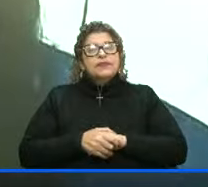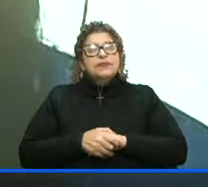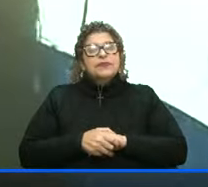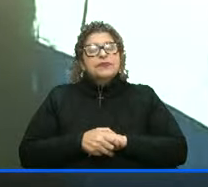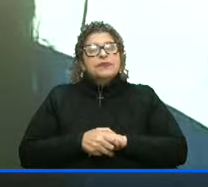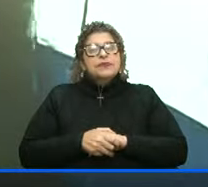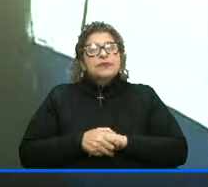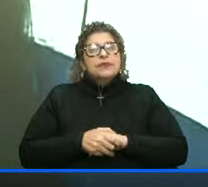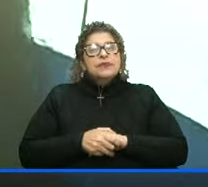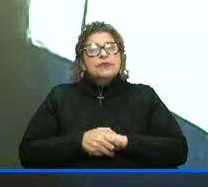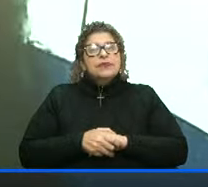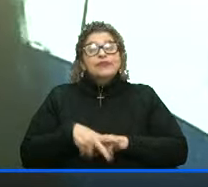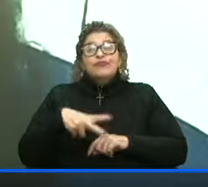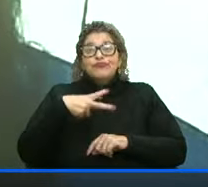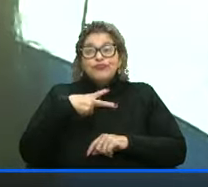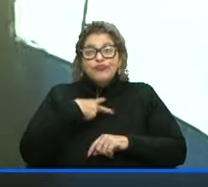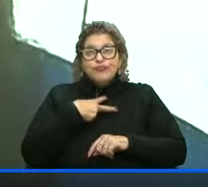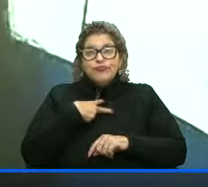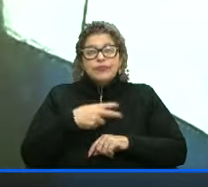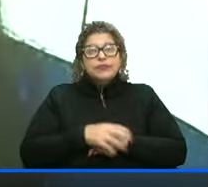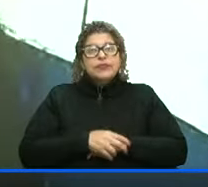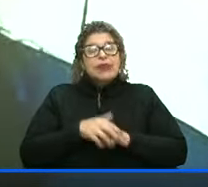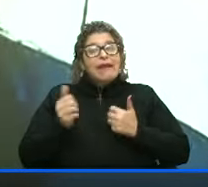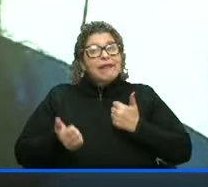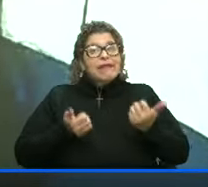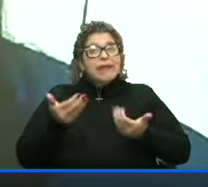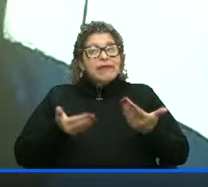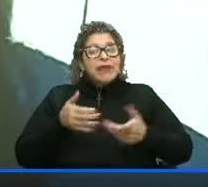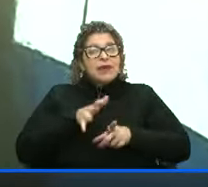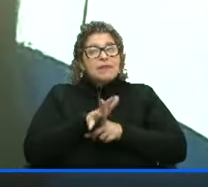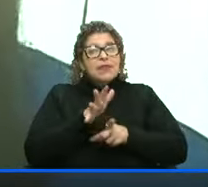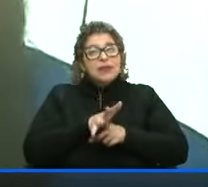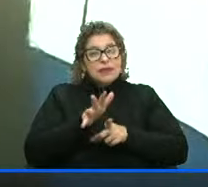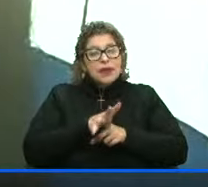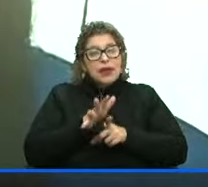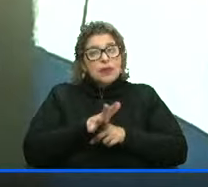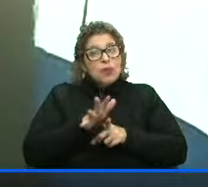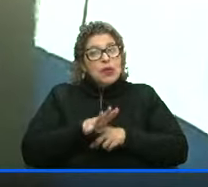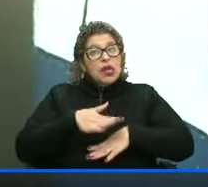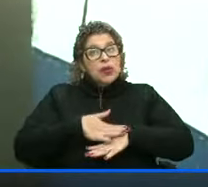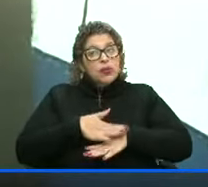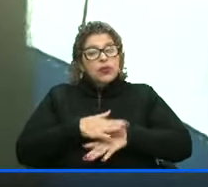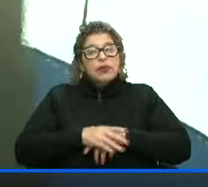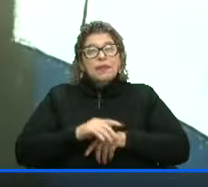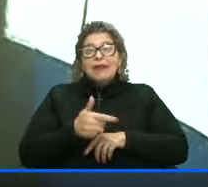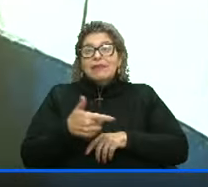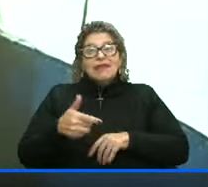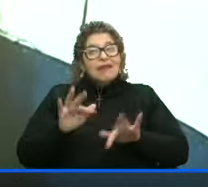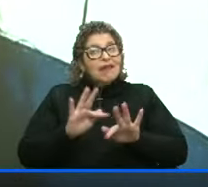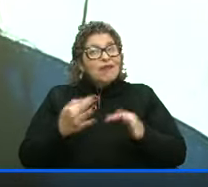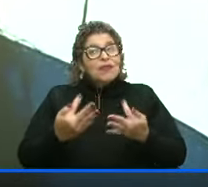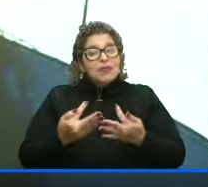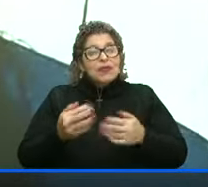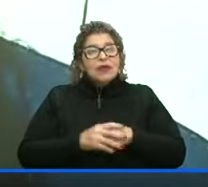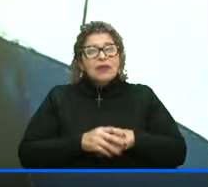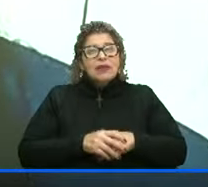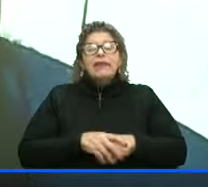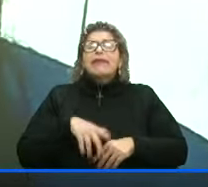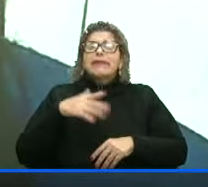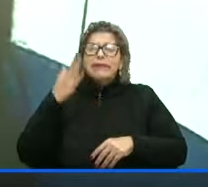Também, mas a gente não pode somente atender à demanda manifesta. Sei que a família, ela tem